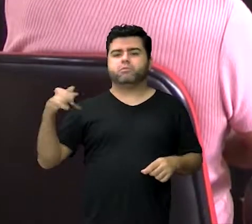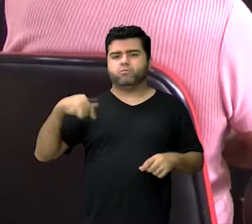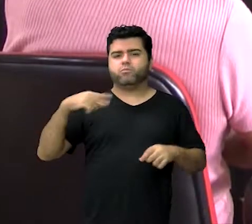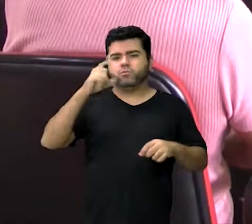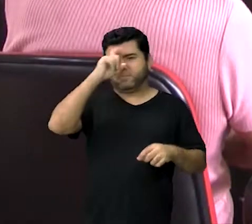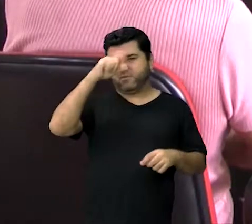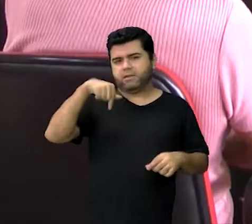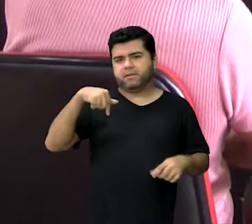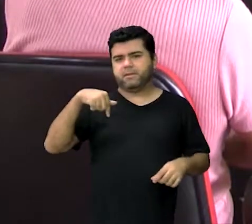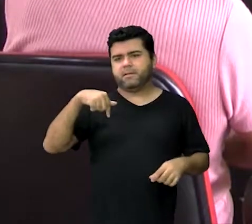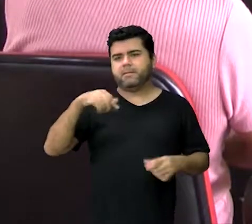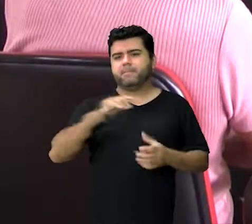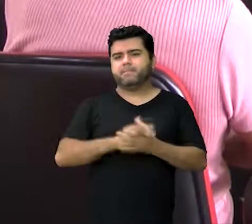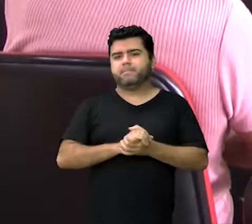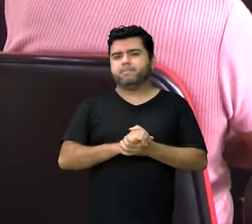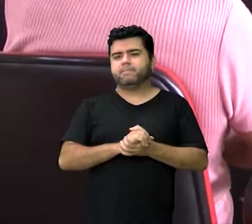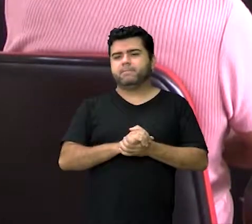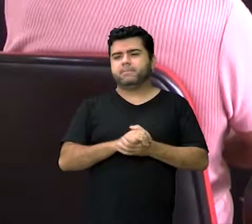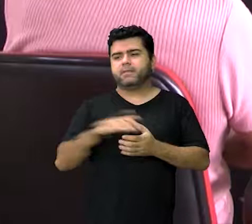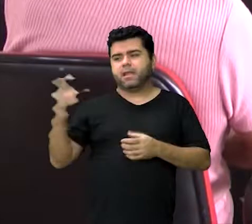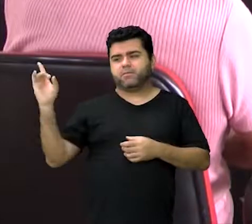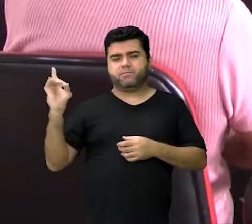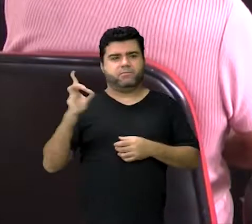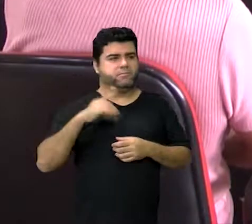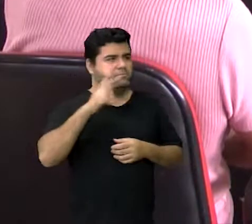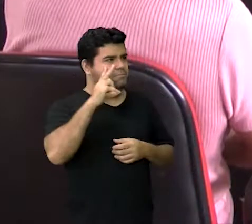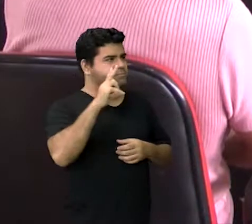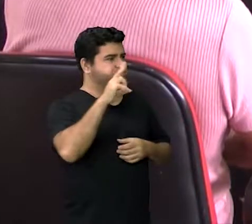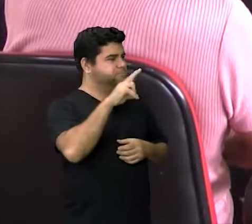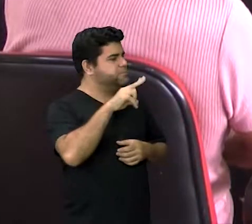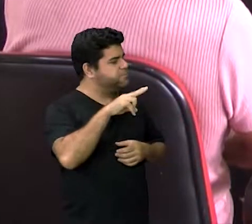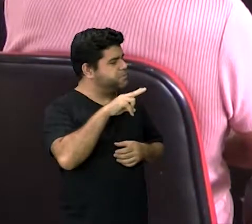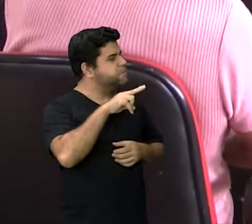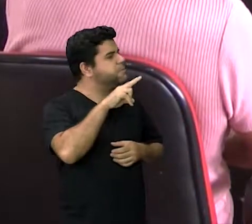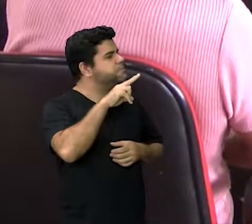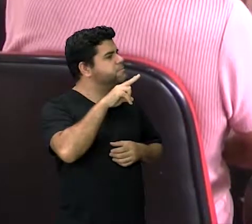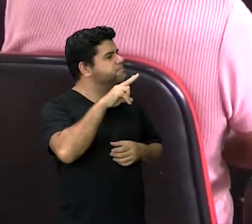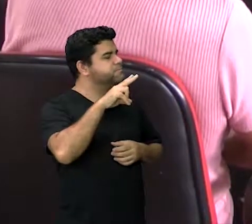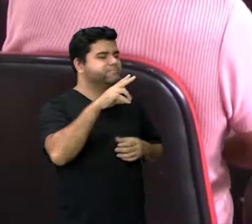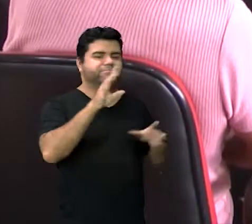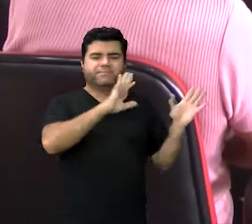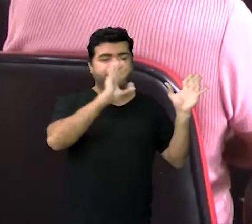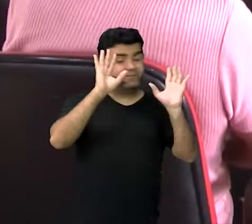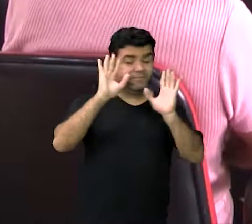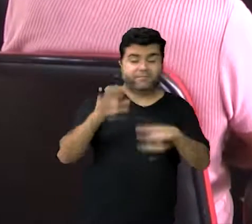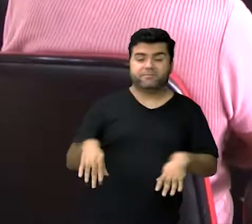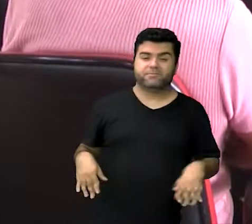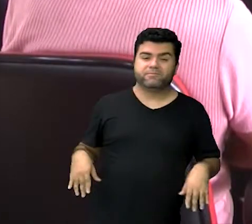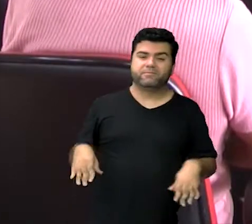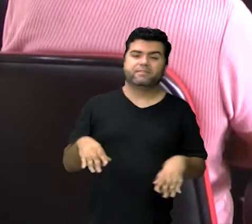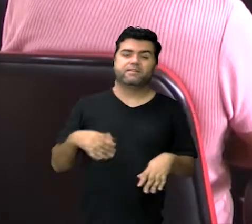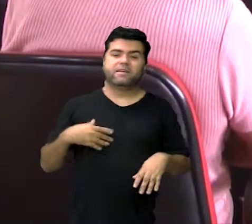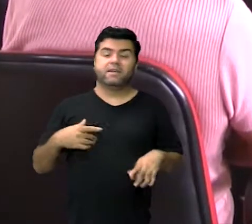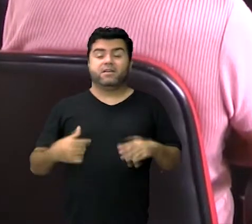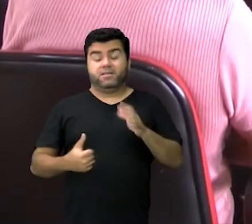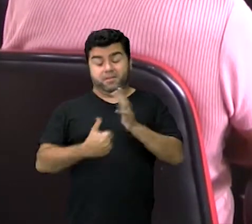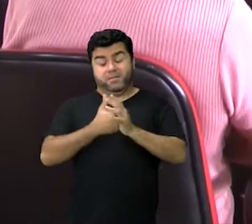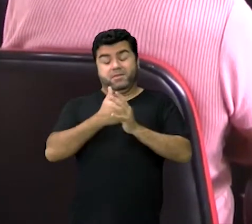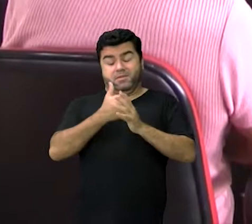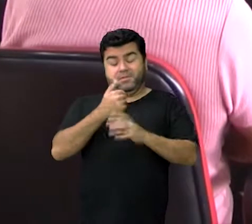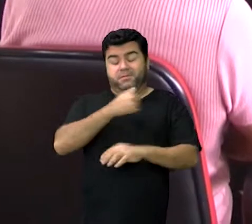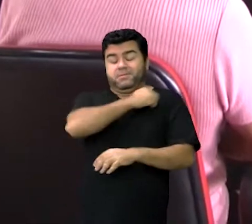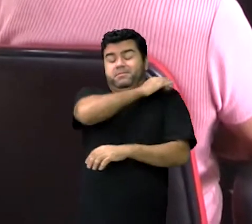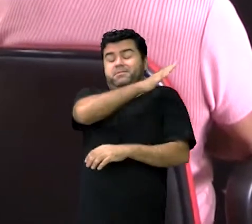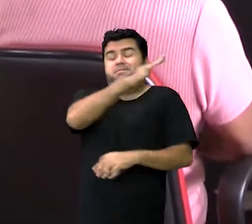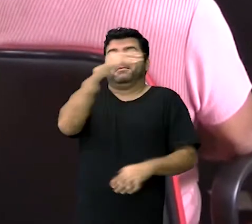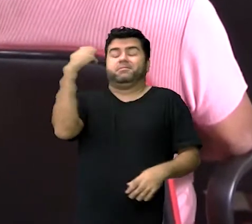Daí veio, a mulher olhava para o meu filho, quem disse, deixa eu ver se é mesmo, né? Enfim, Nisso, isso foi o primeiro round. Daí tudo bem, eu